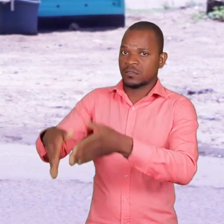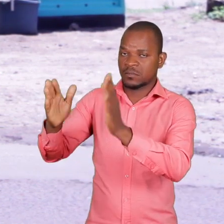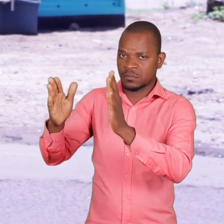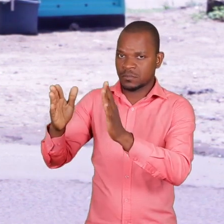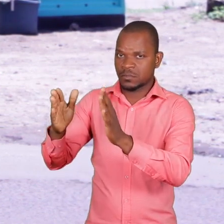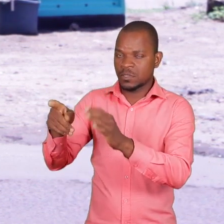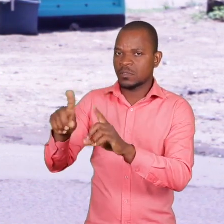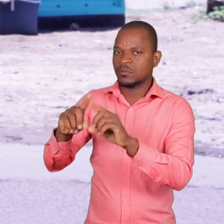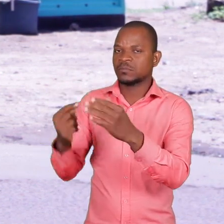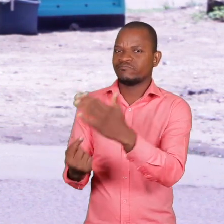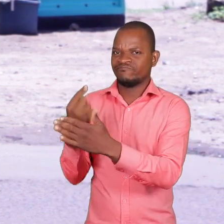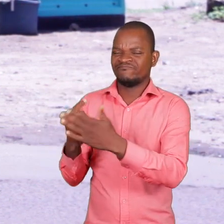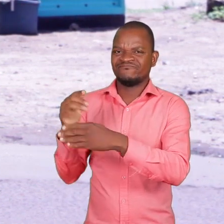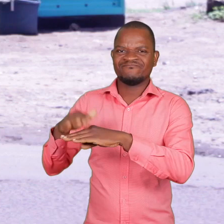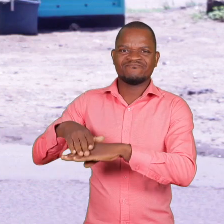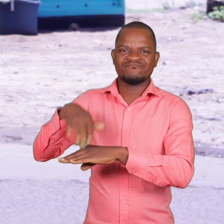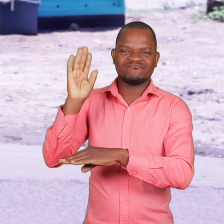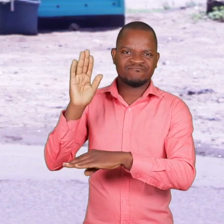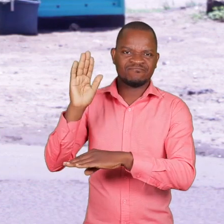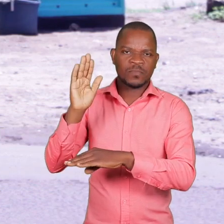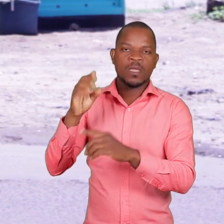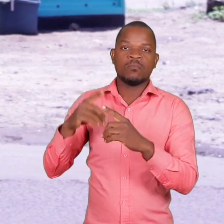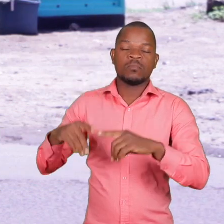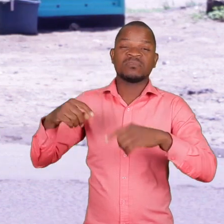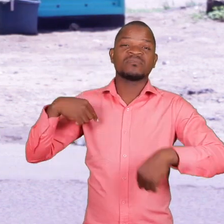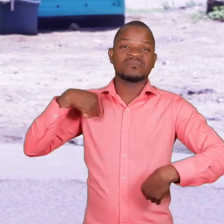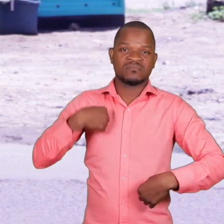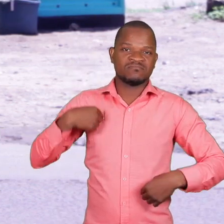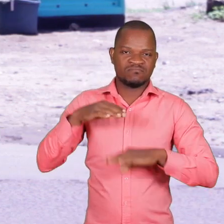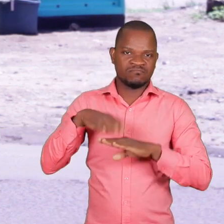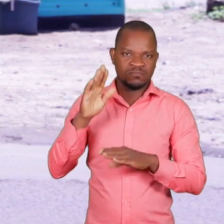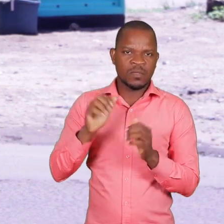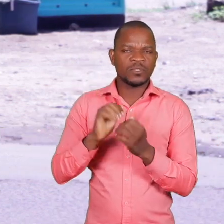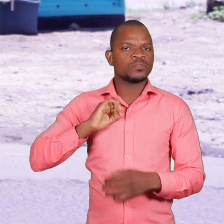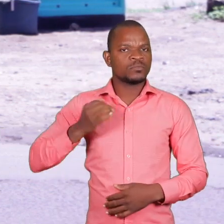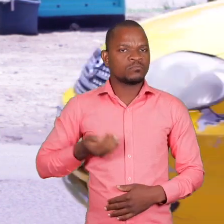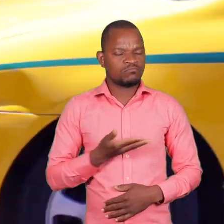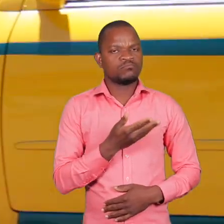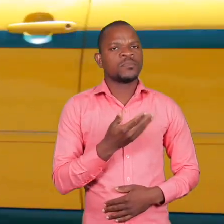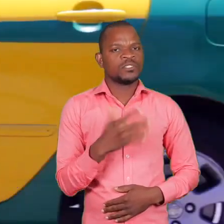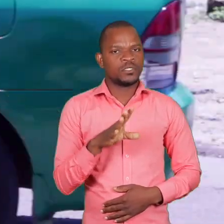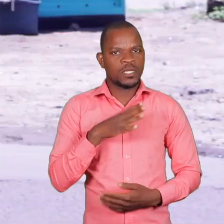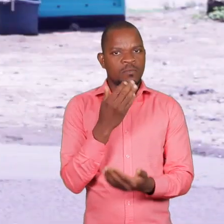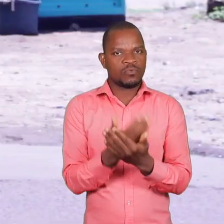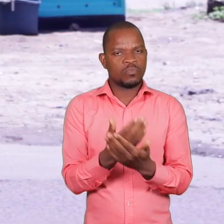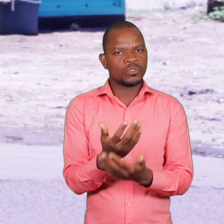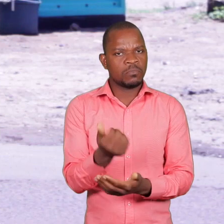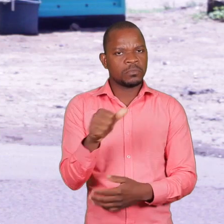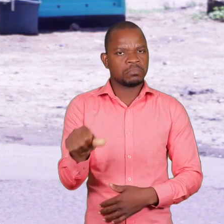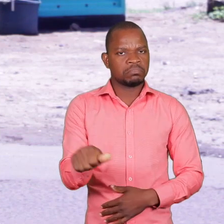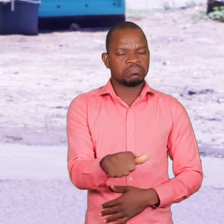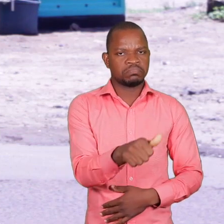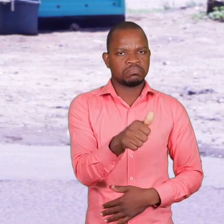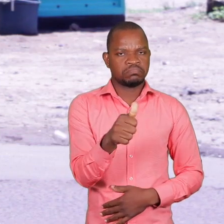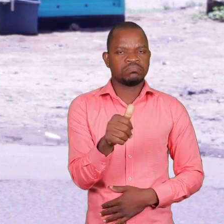mais comum na população pertencente ao grupo mais vulnerável no nosso país. A SUSAMAT traz uma proposta